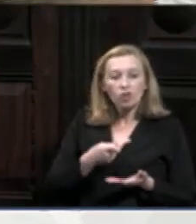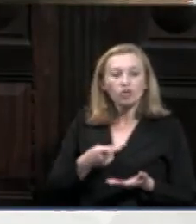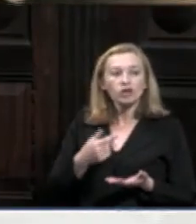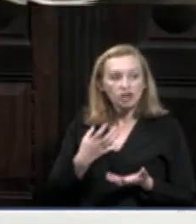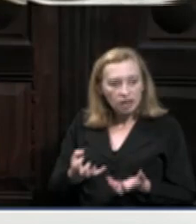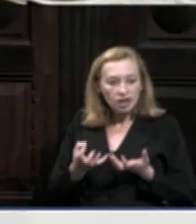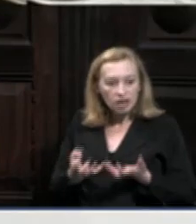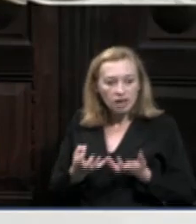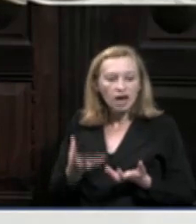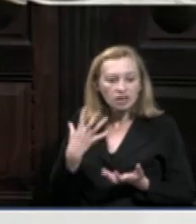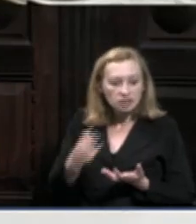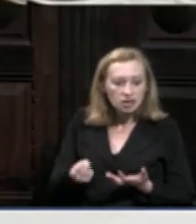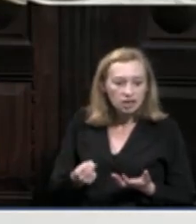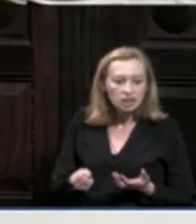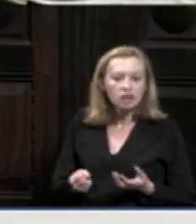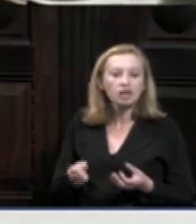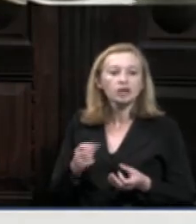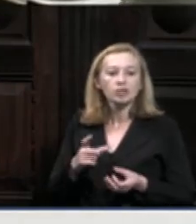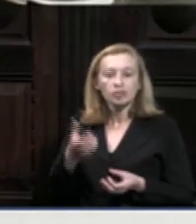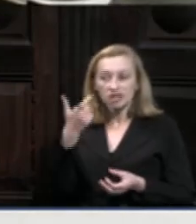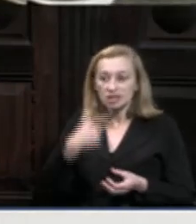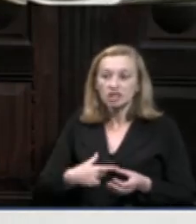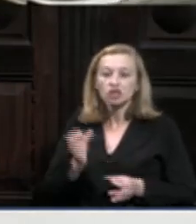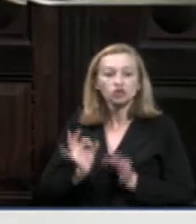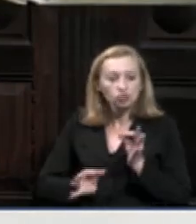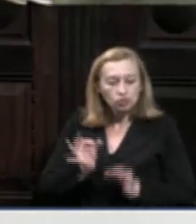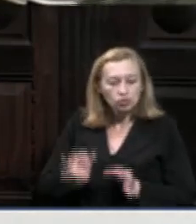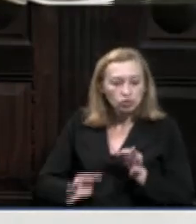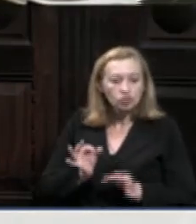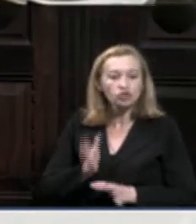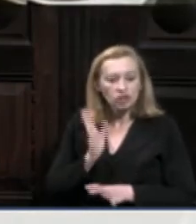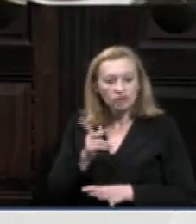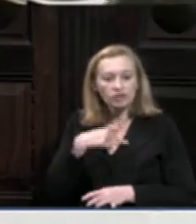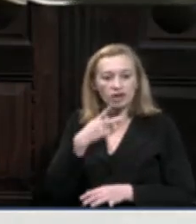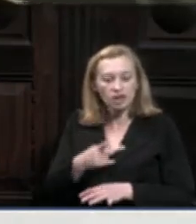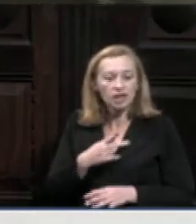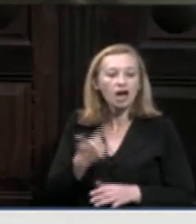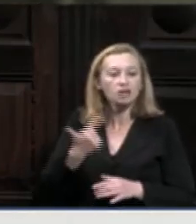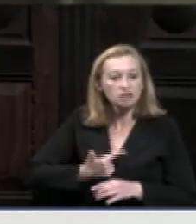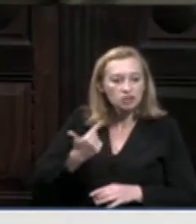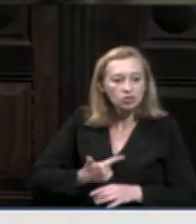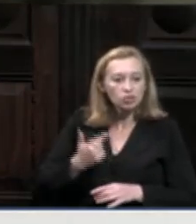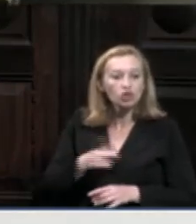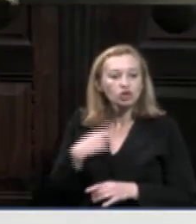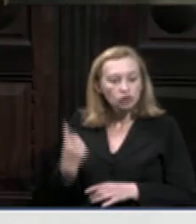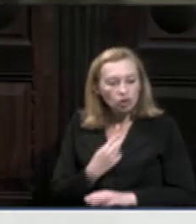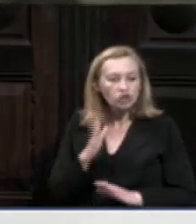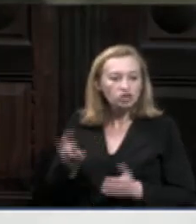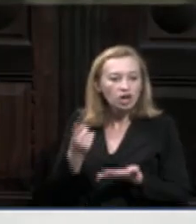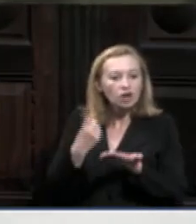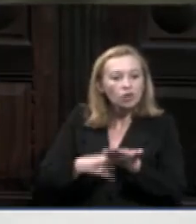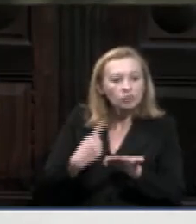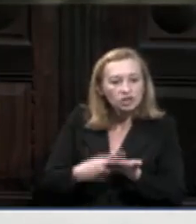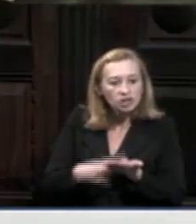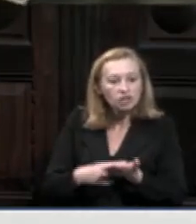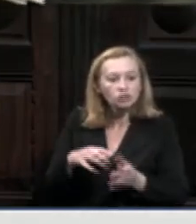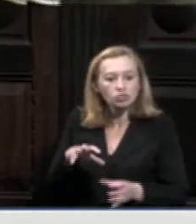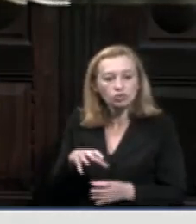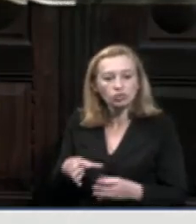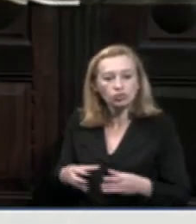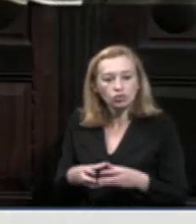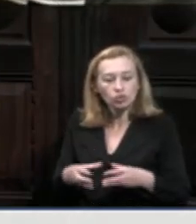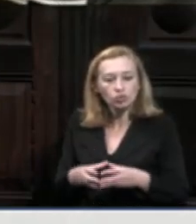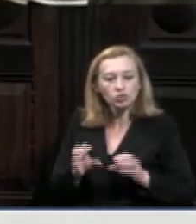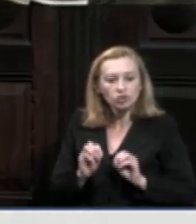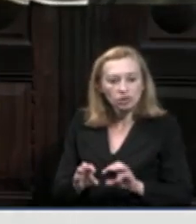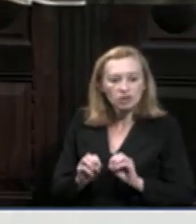justo com o diálogo que eu travei com ele, para evitar mal-entendidos. A segunda coisa é que nós estamos combinando na Comissão de Educação, então,